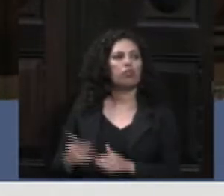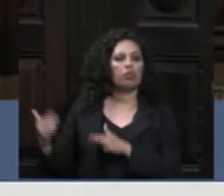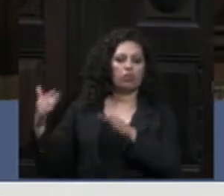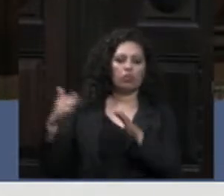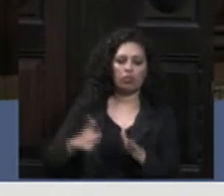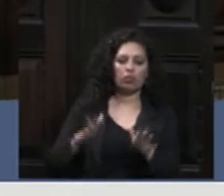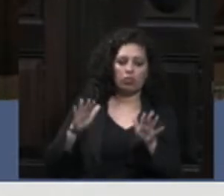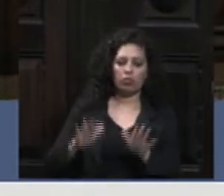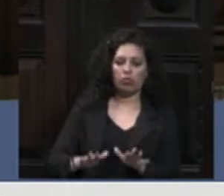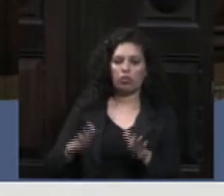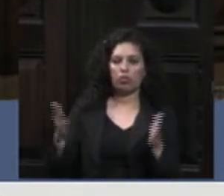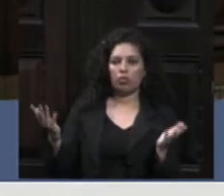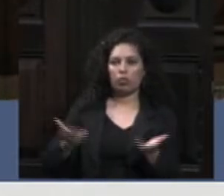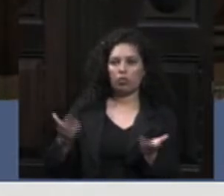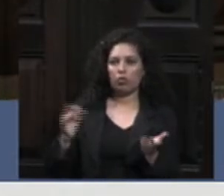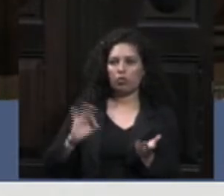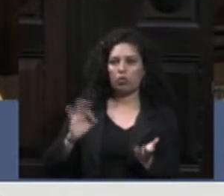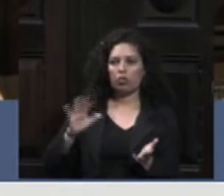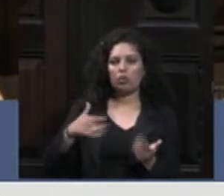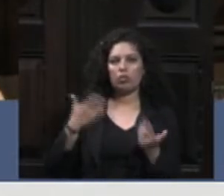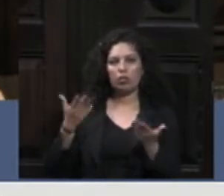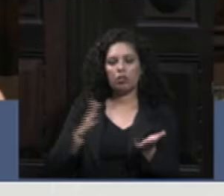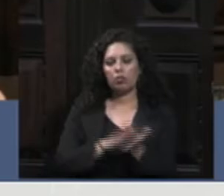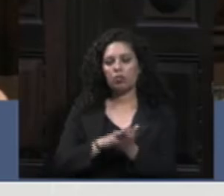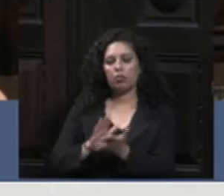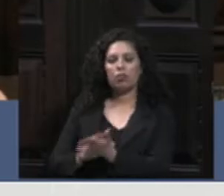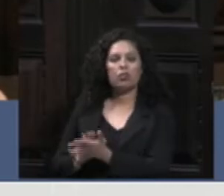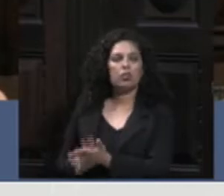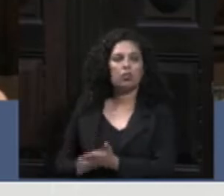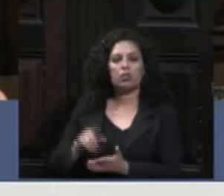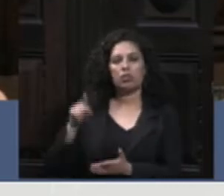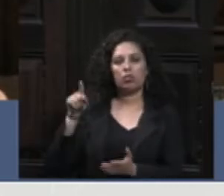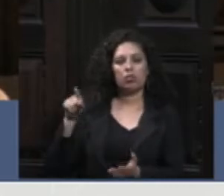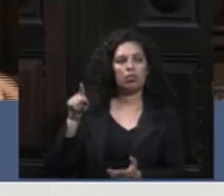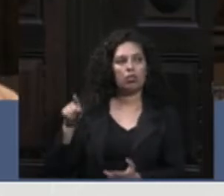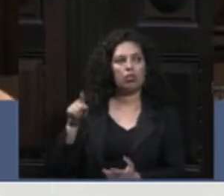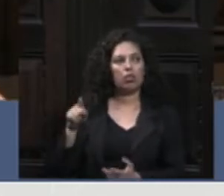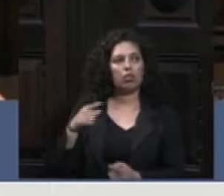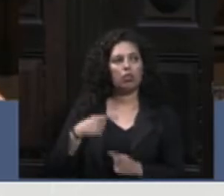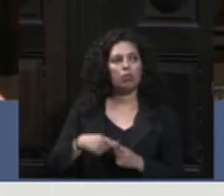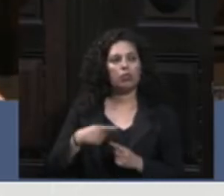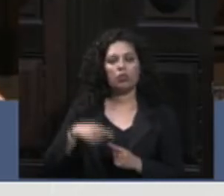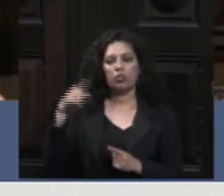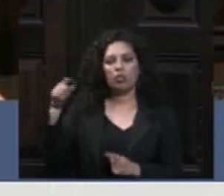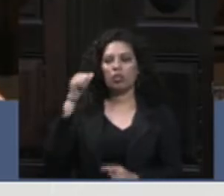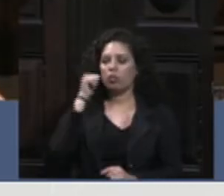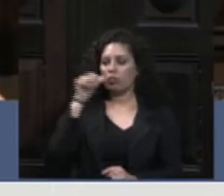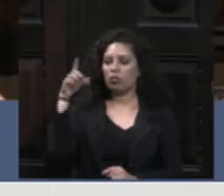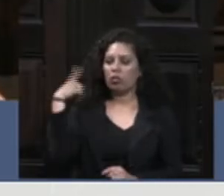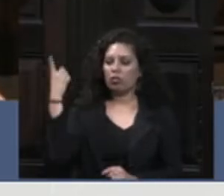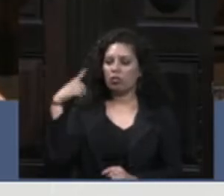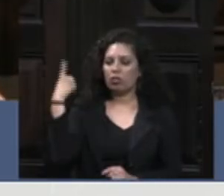essa homenagem, visto que ela é uma deputada